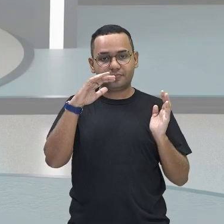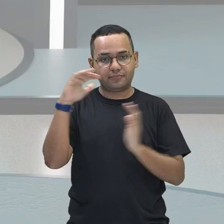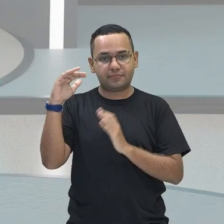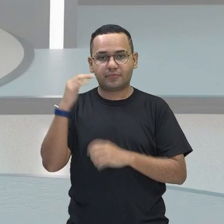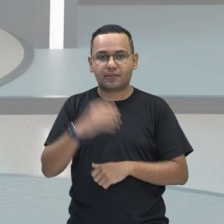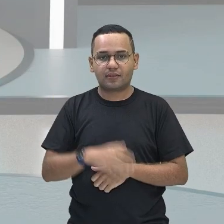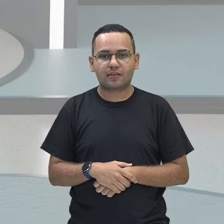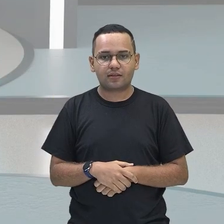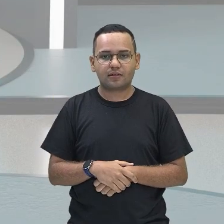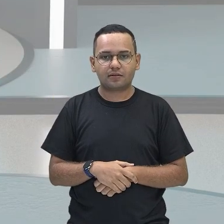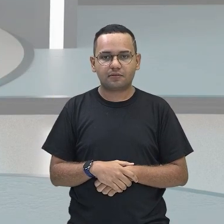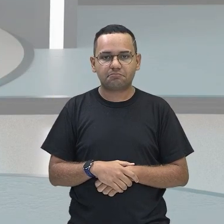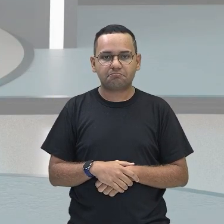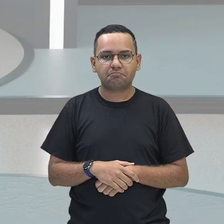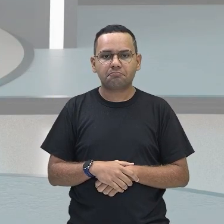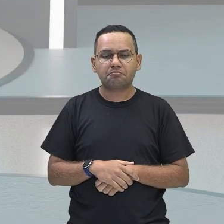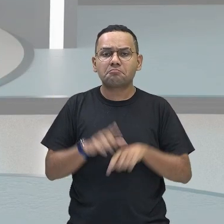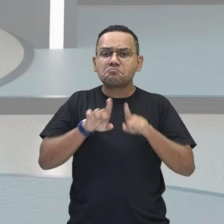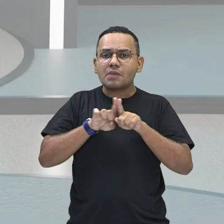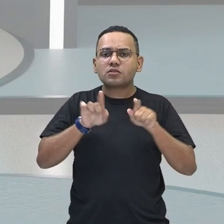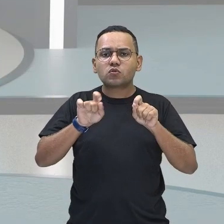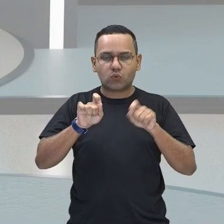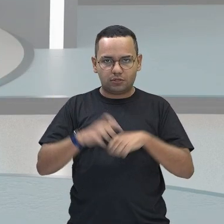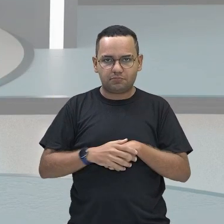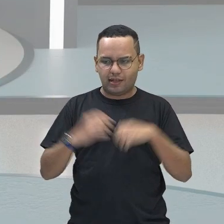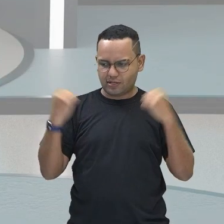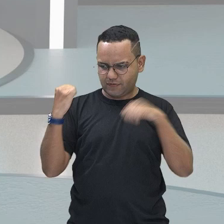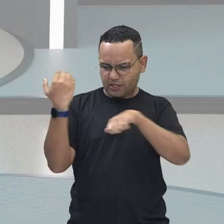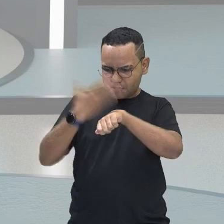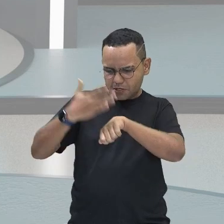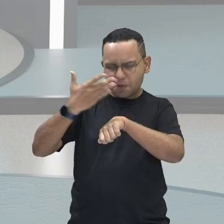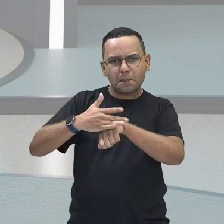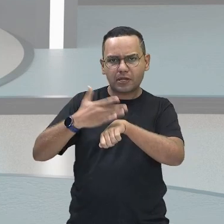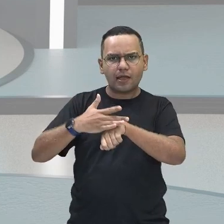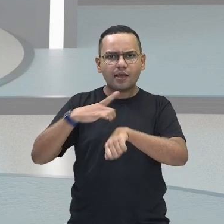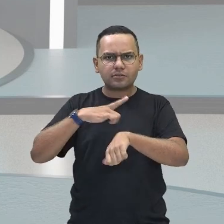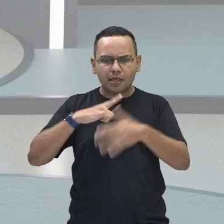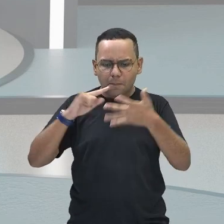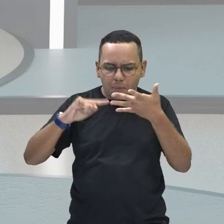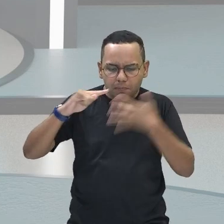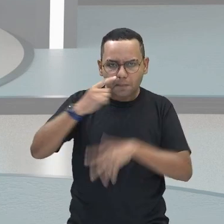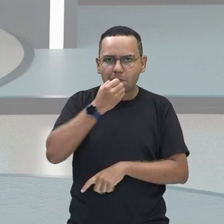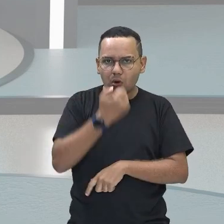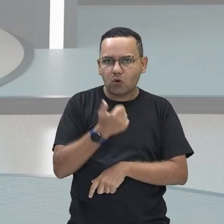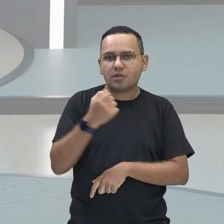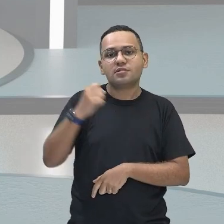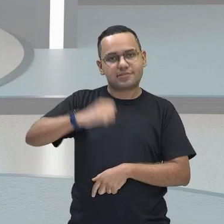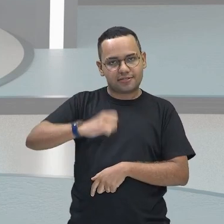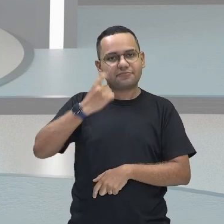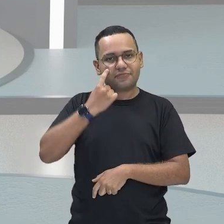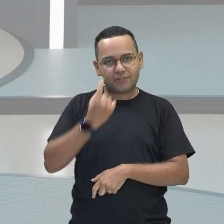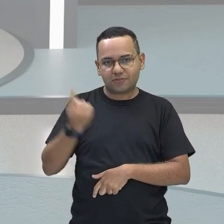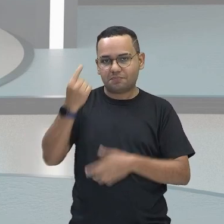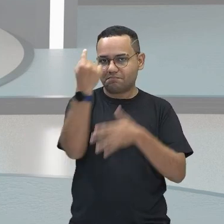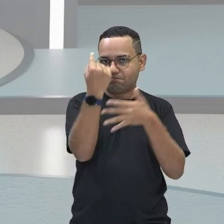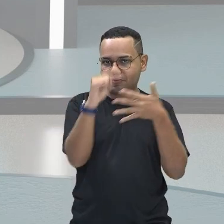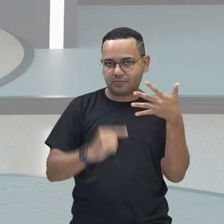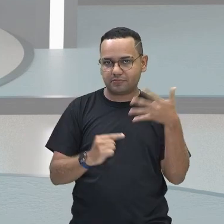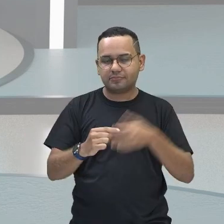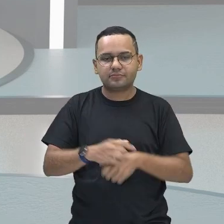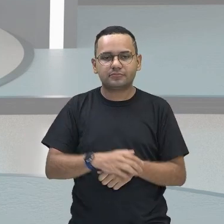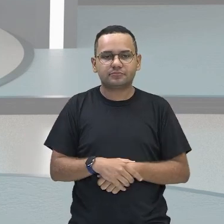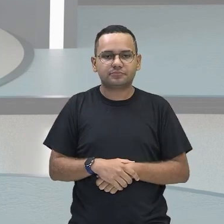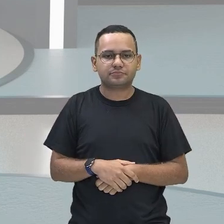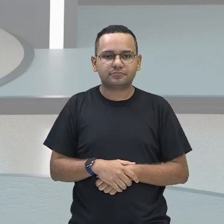físicas porque ela gera benefícios né e eu trouxe aqui os benefícios gerais da atividade física para vocês olha só